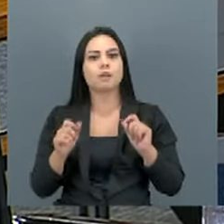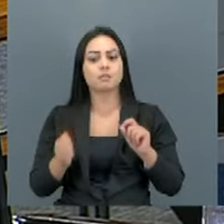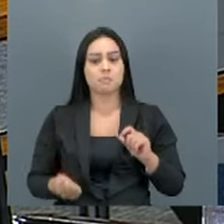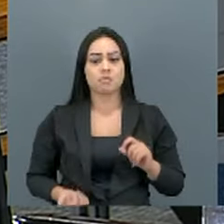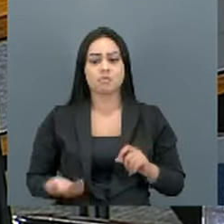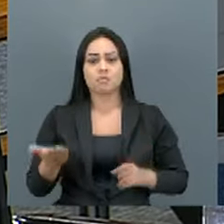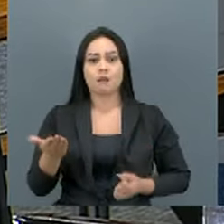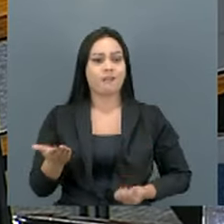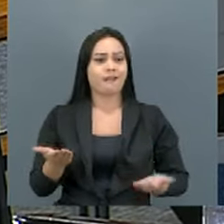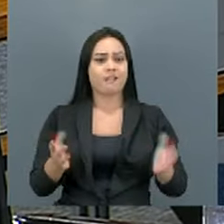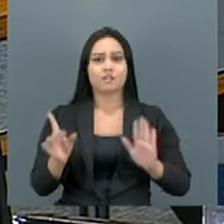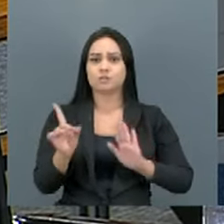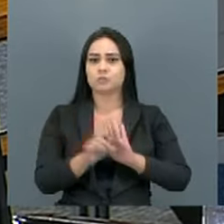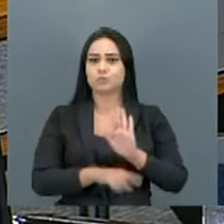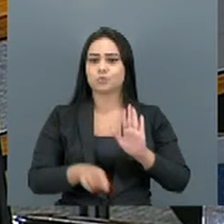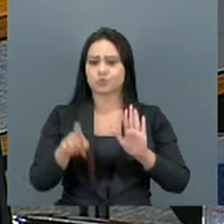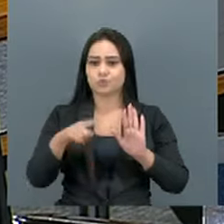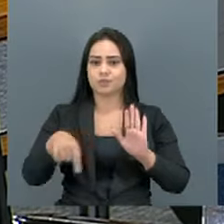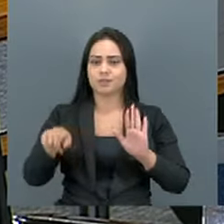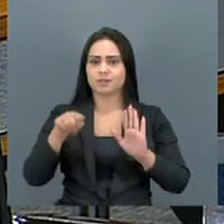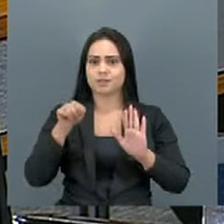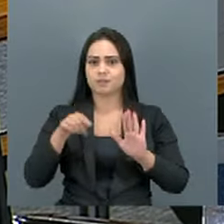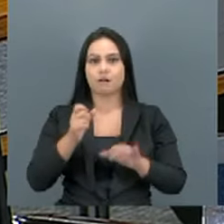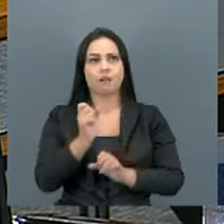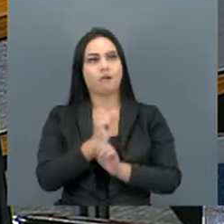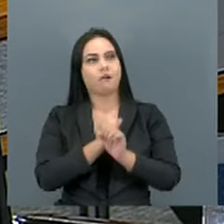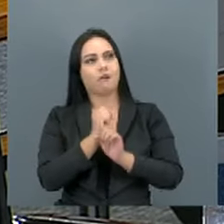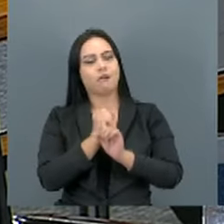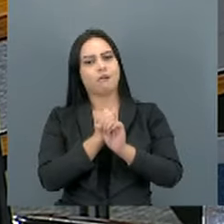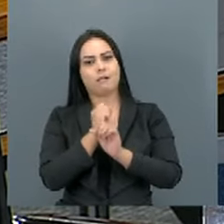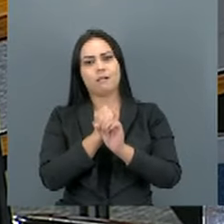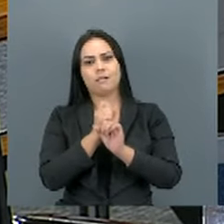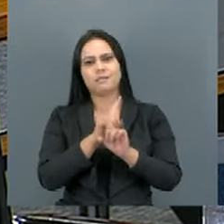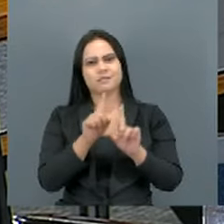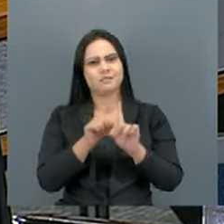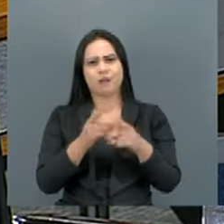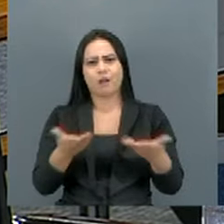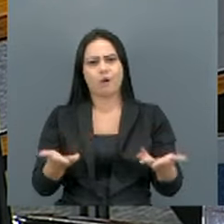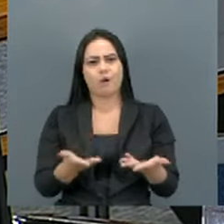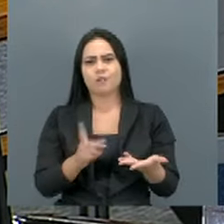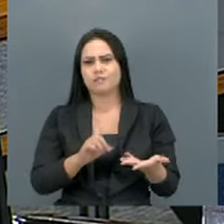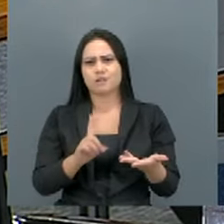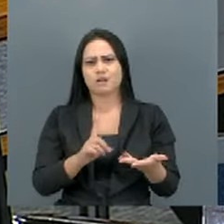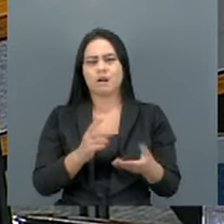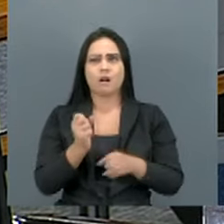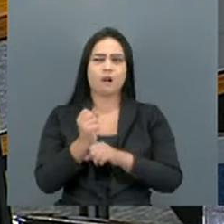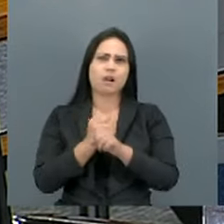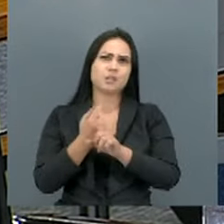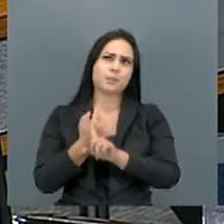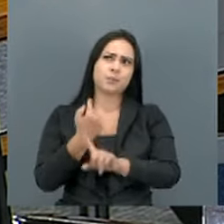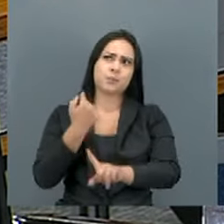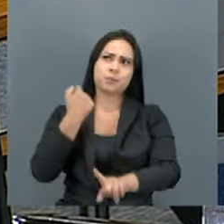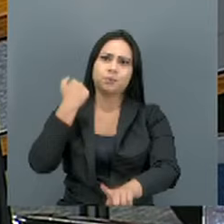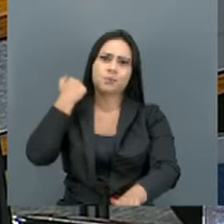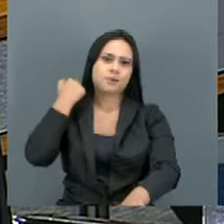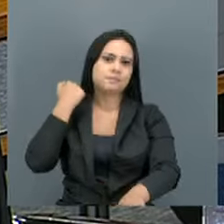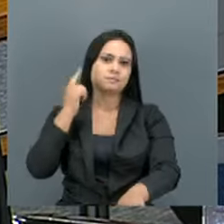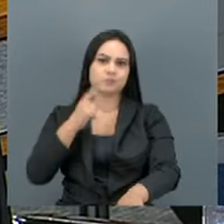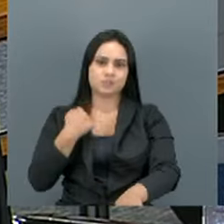darmos esse direito que vocês estão há anos, que não é de agora, é muitos anos que